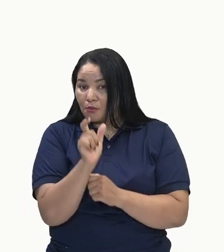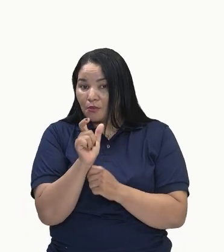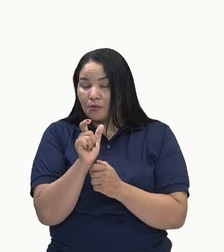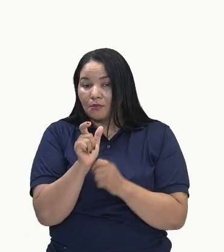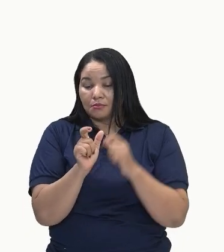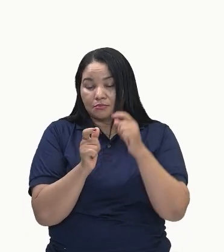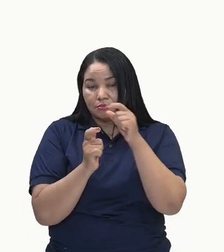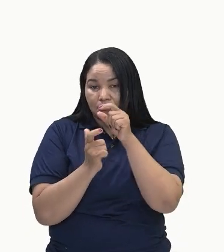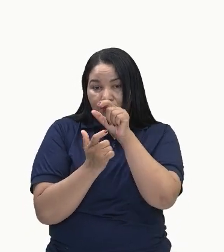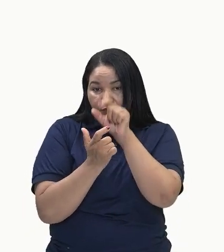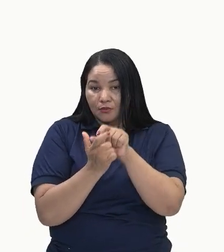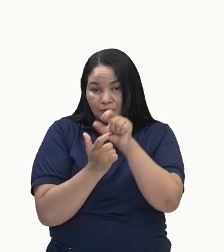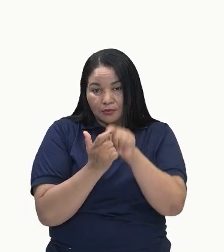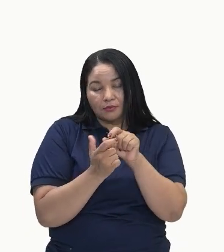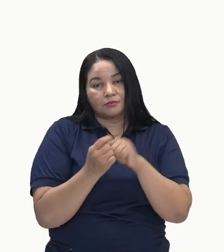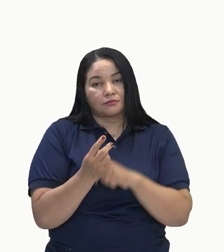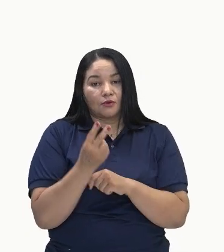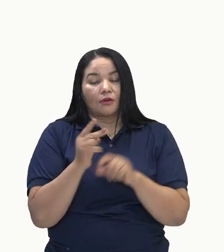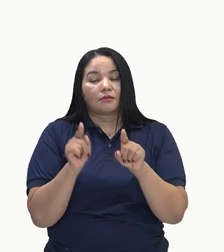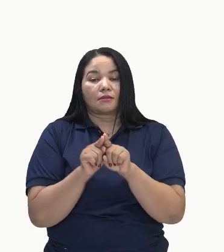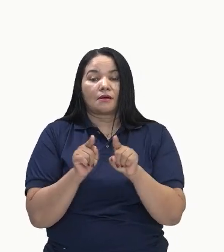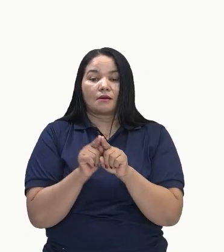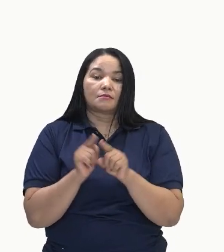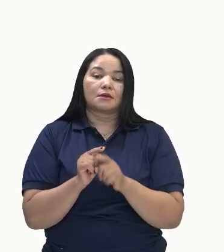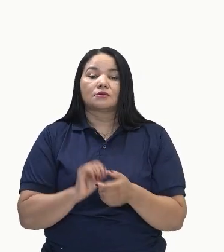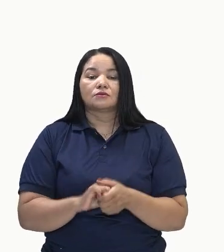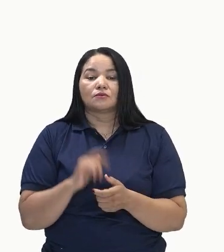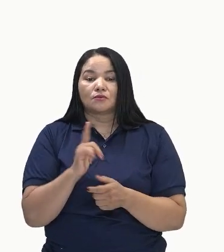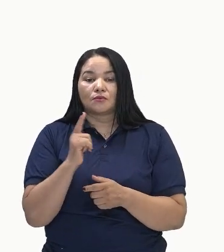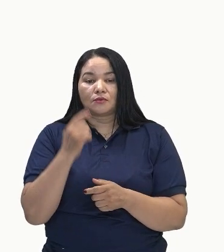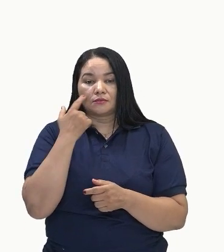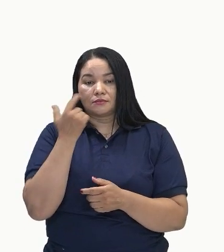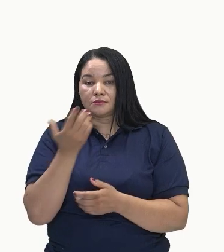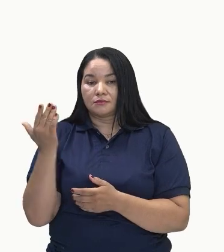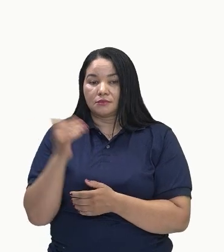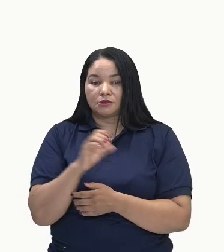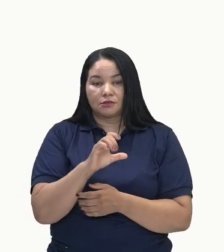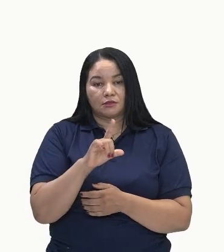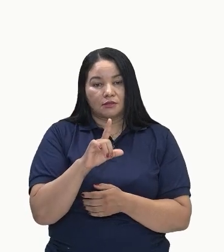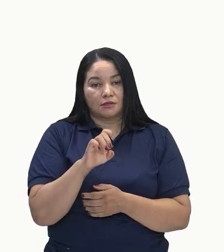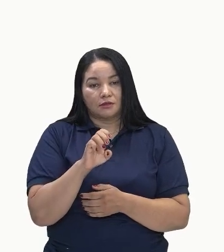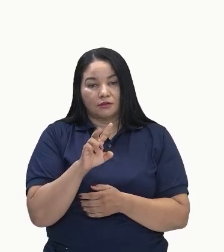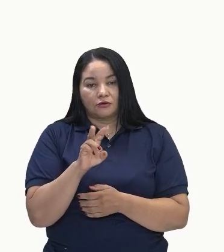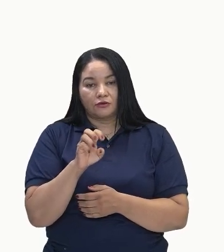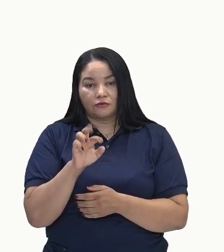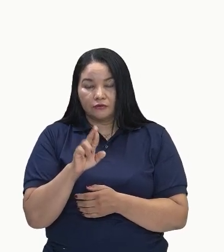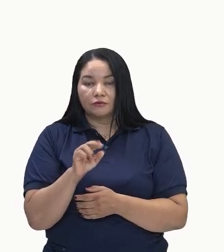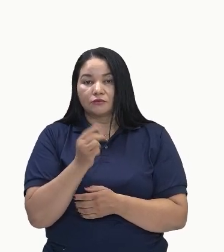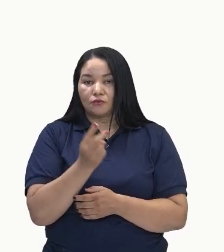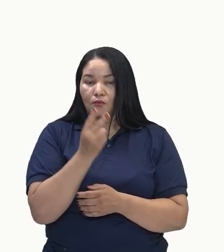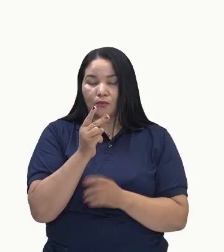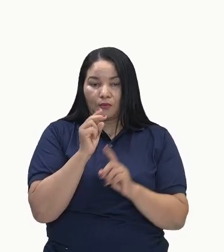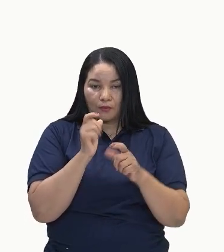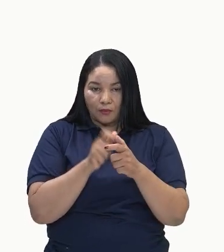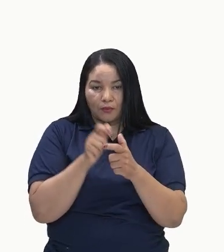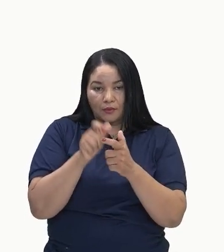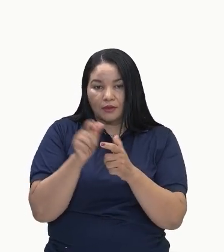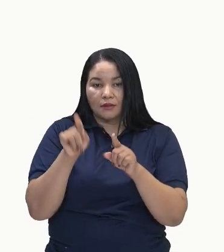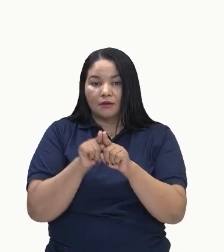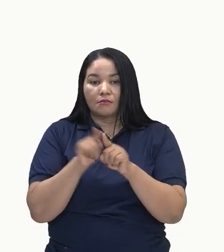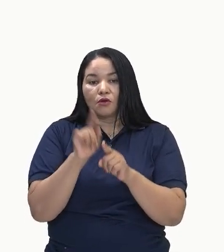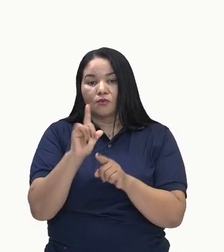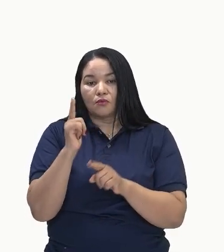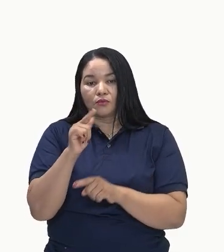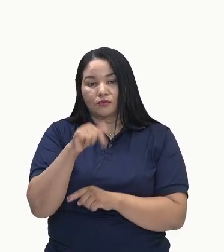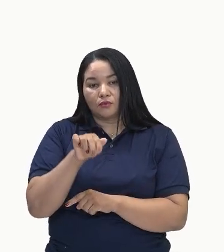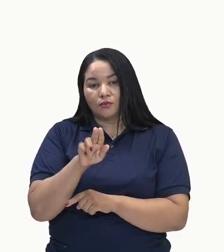tá? Clever, 2 sílabas. Quiet, quiet, quiet, 2 sílabas também. E esses 2 exemplos